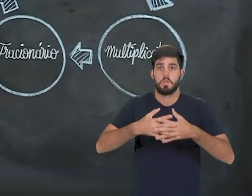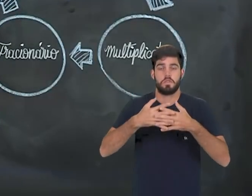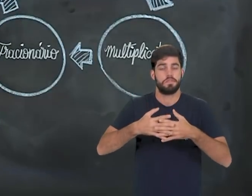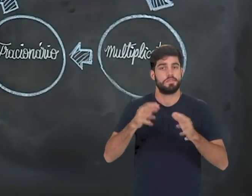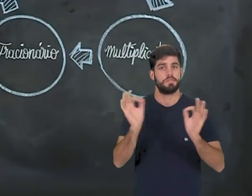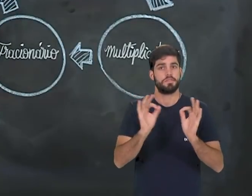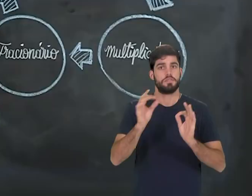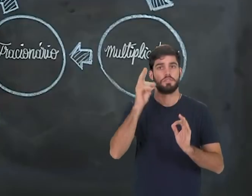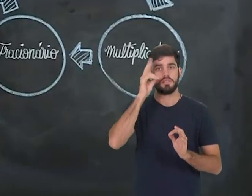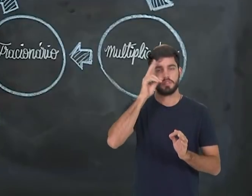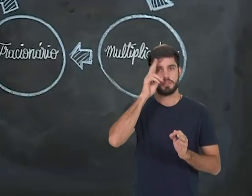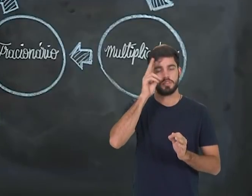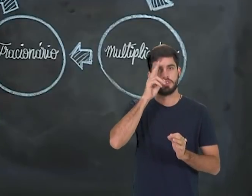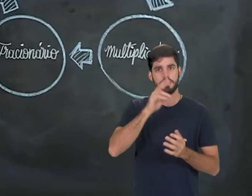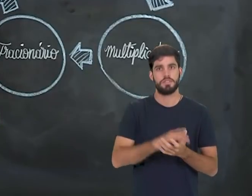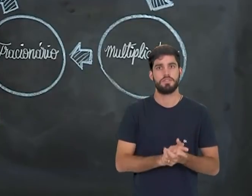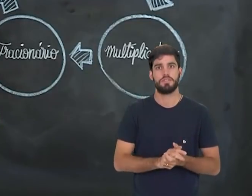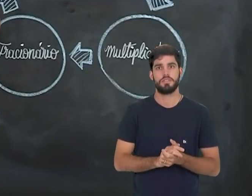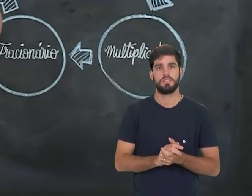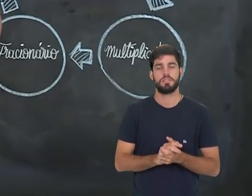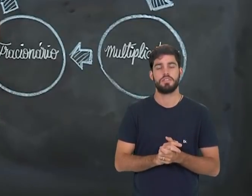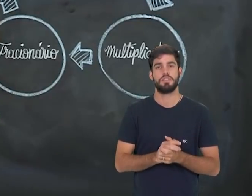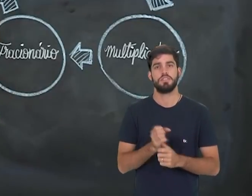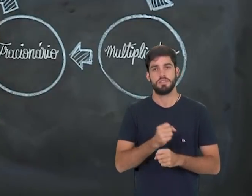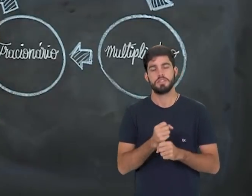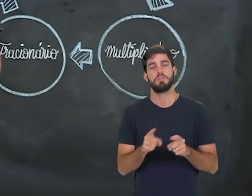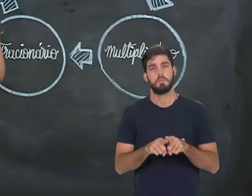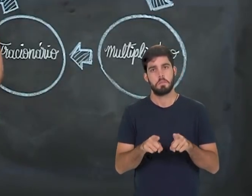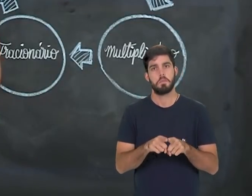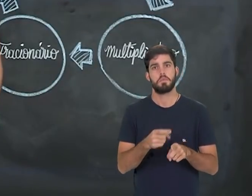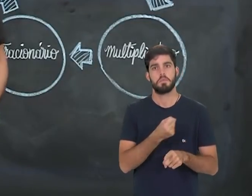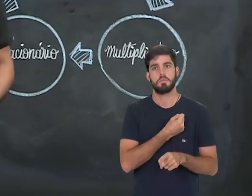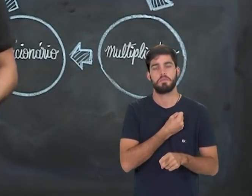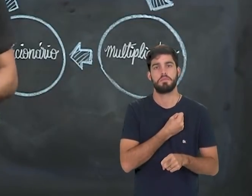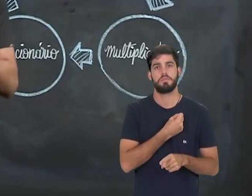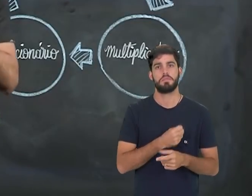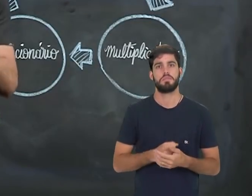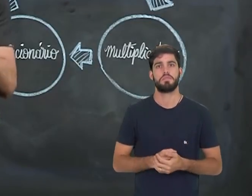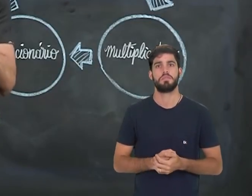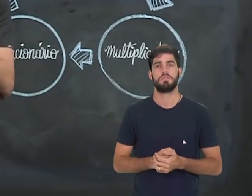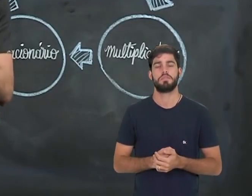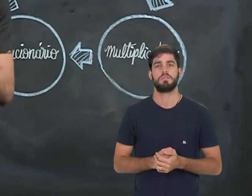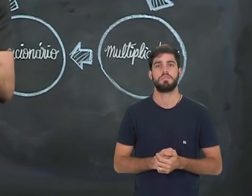confunde e lembrem que o ambos também é numeral, porque a galera nem sempre lembra disso, se referindo